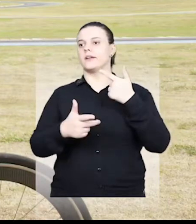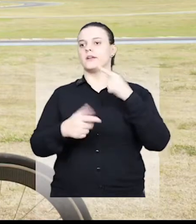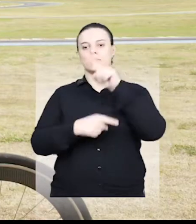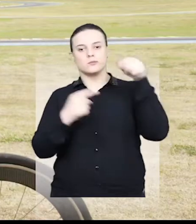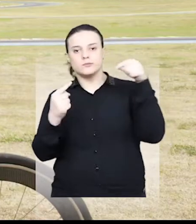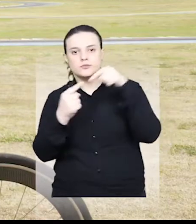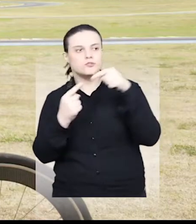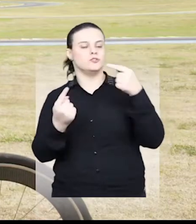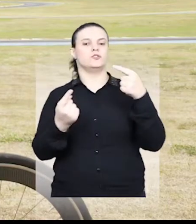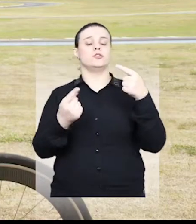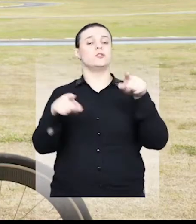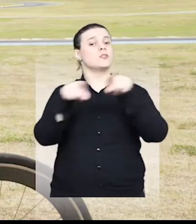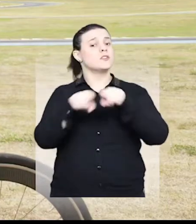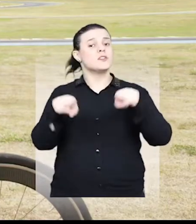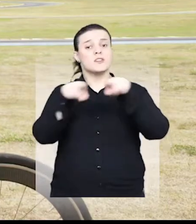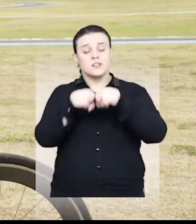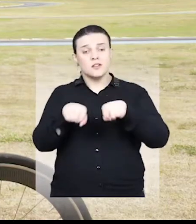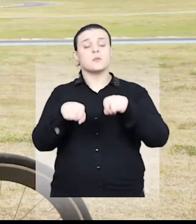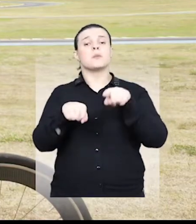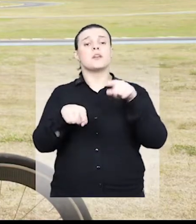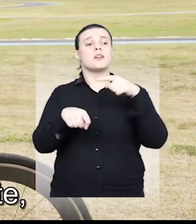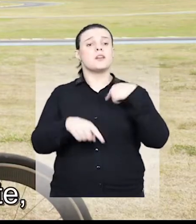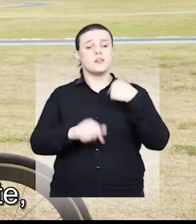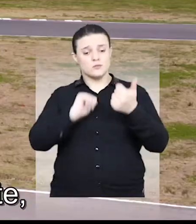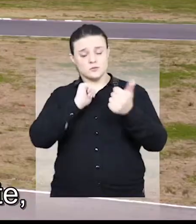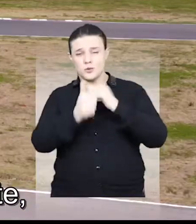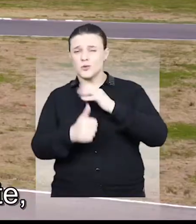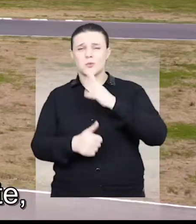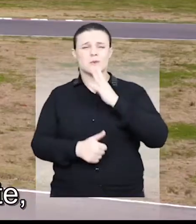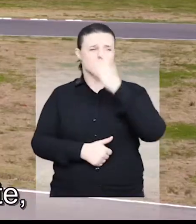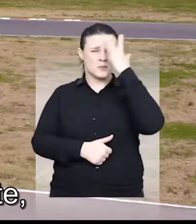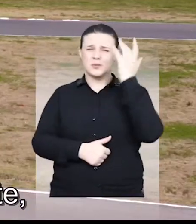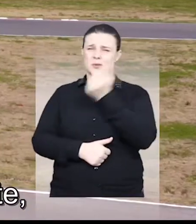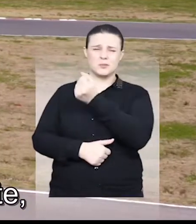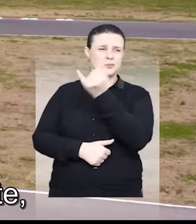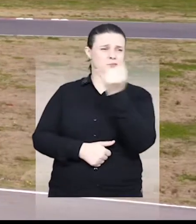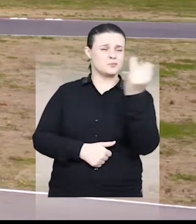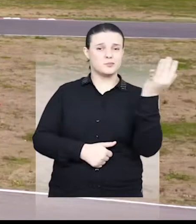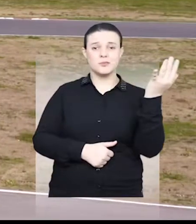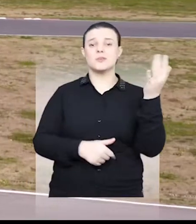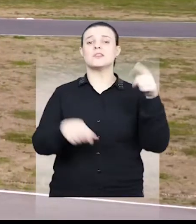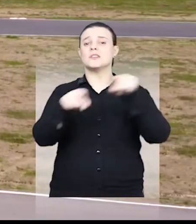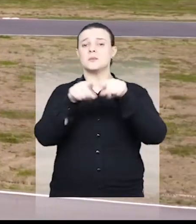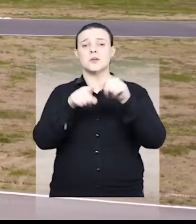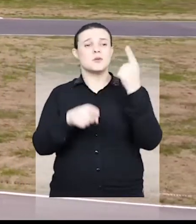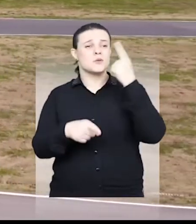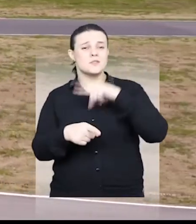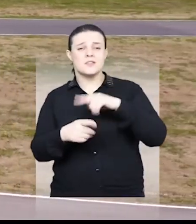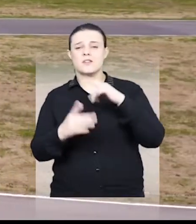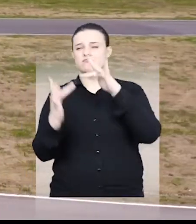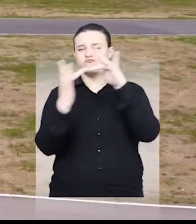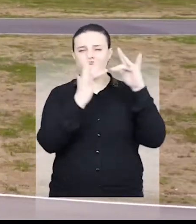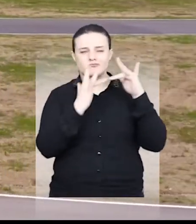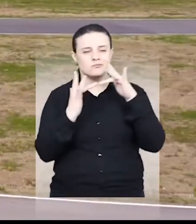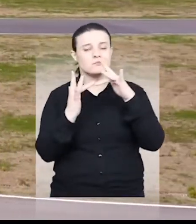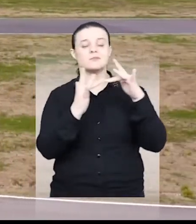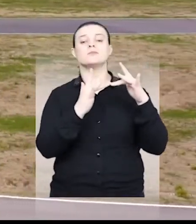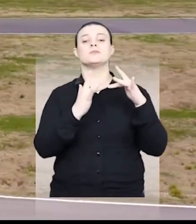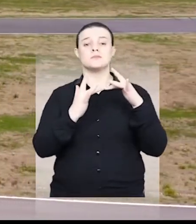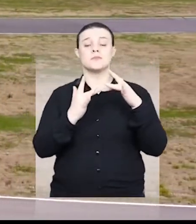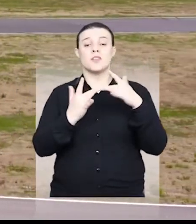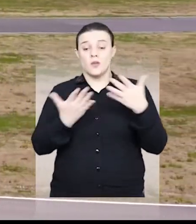nas minhas metas, e com o esporte conheci tanta gente, adquiri tantas